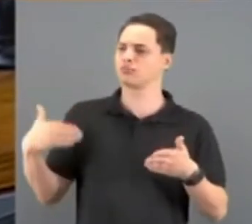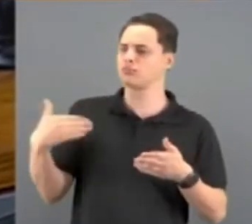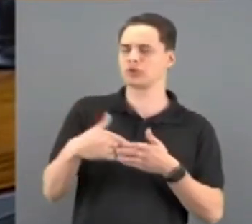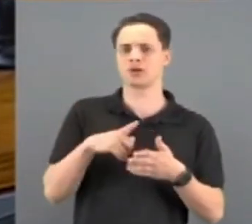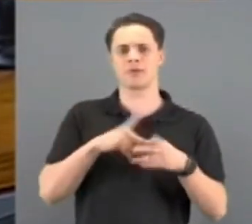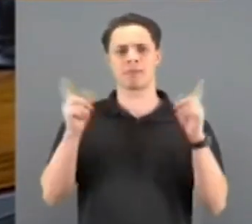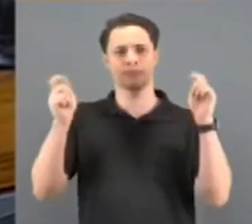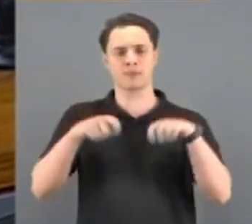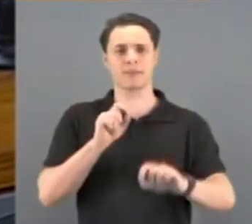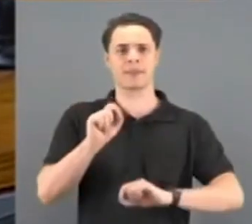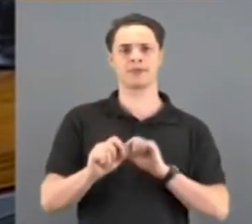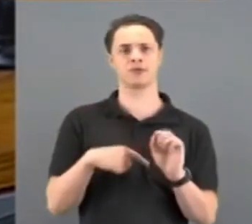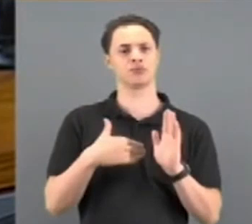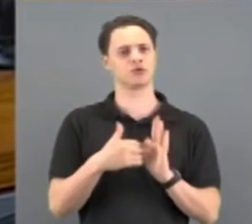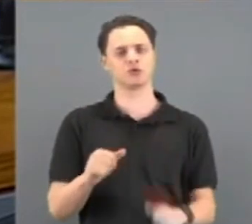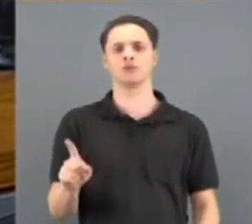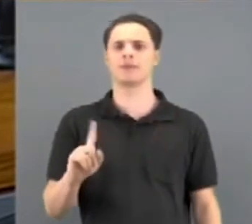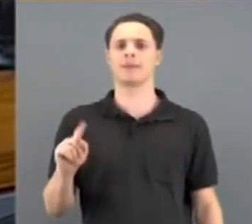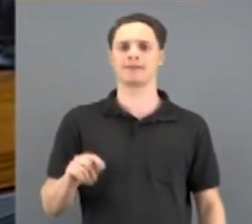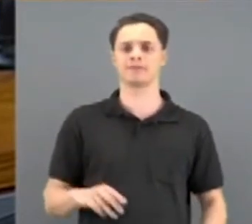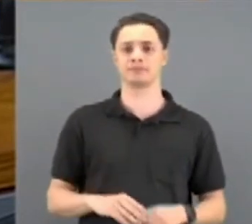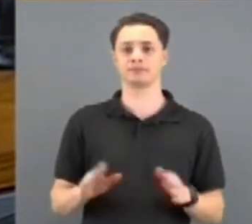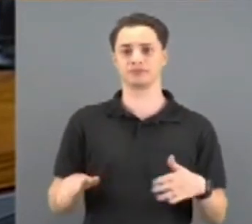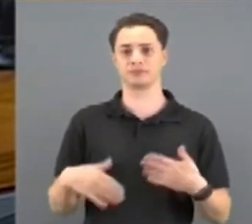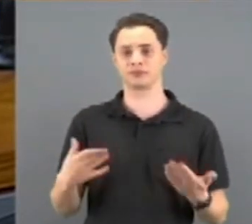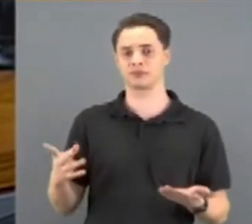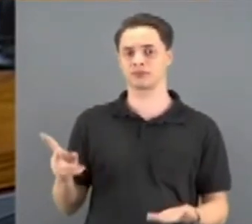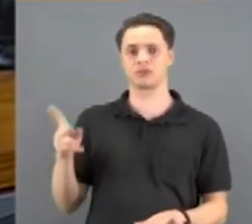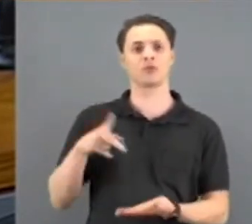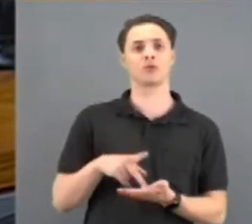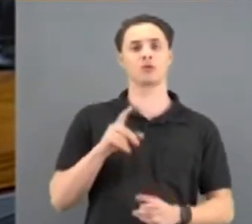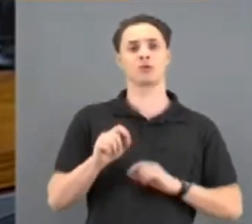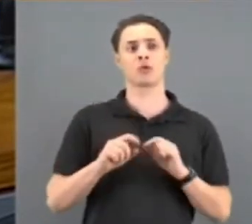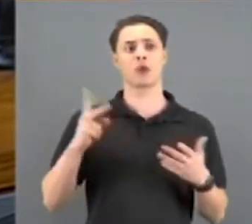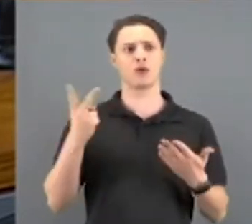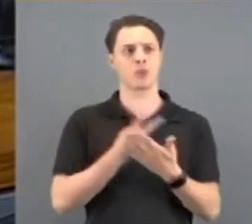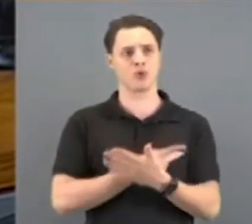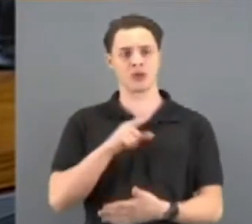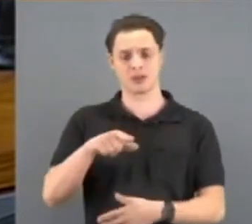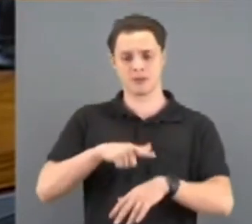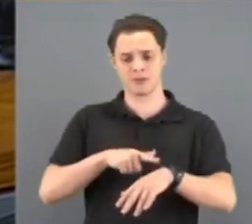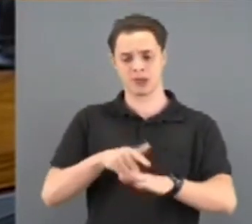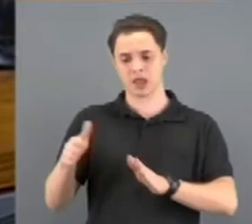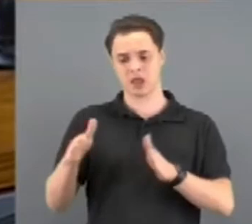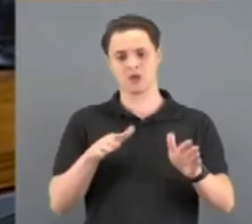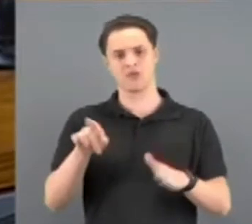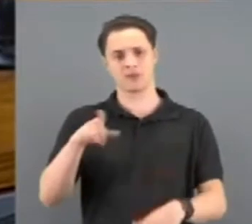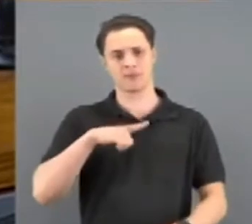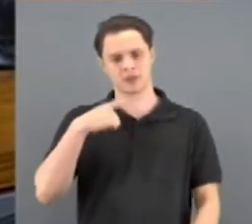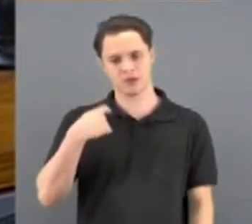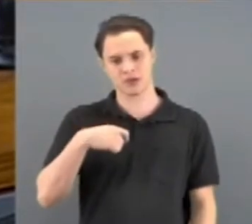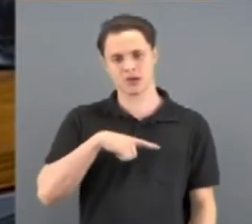de ter retirados de lá e não foram retirados. Então, na verdade, é isto que aconteceu neste acampamento, que o senhor teria